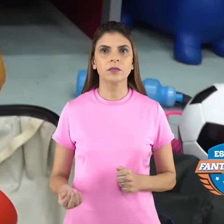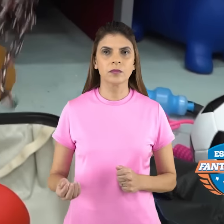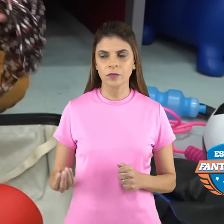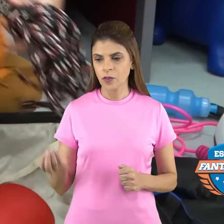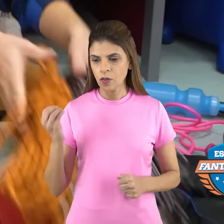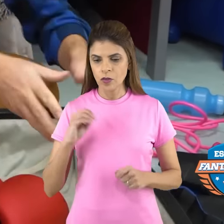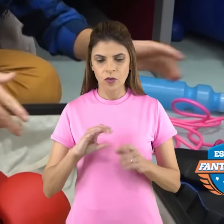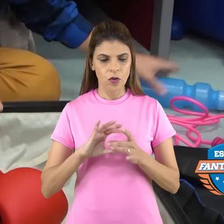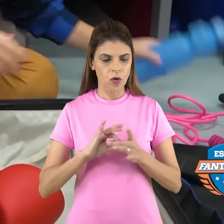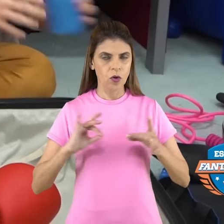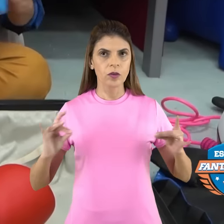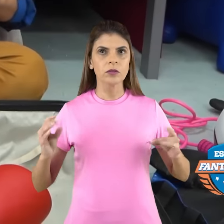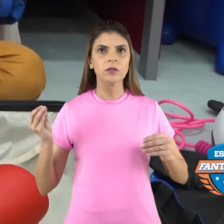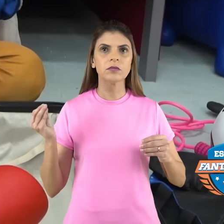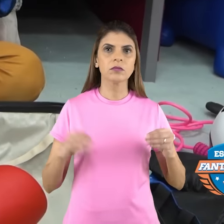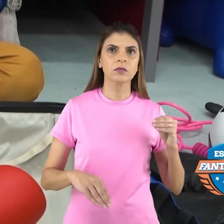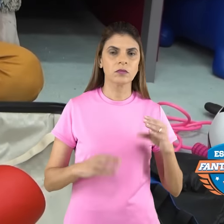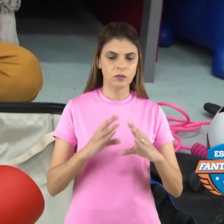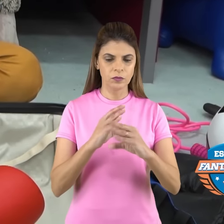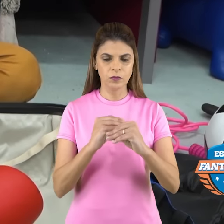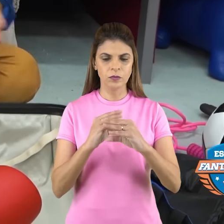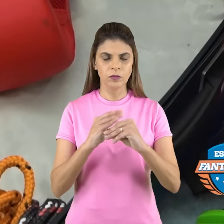dá. Isso aqui dá.